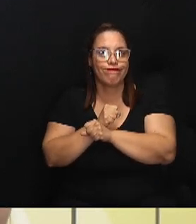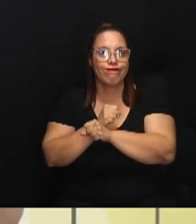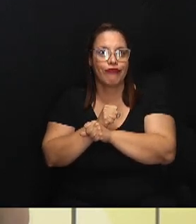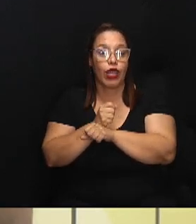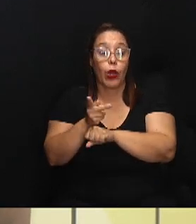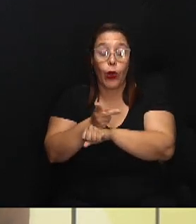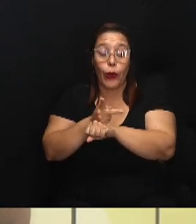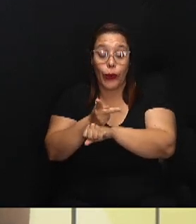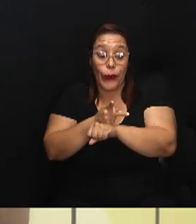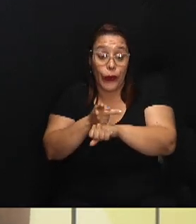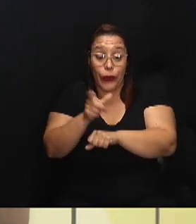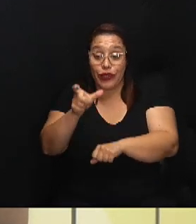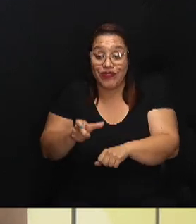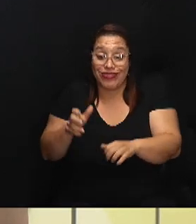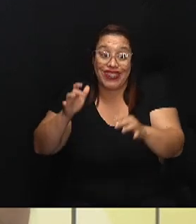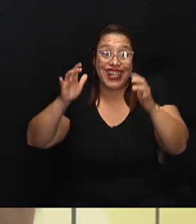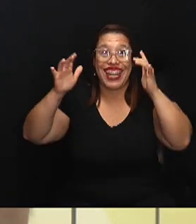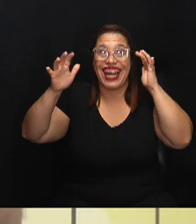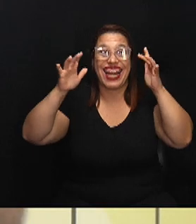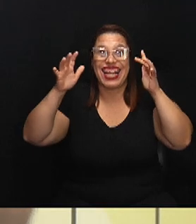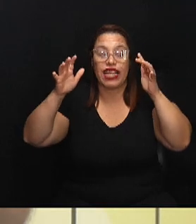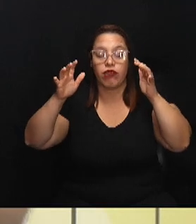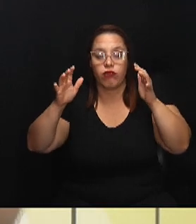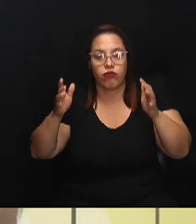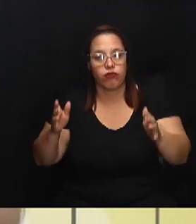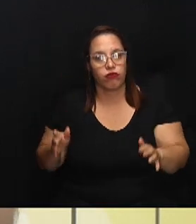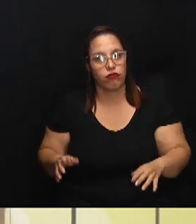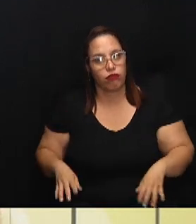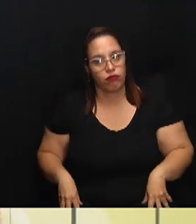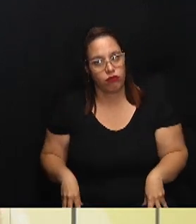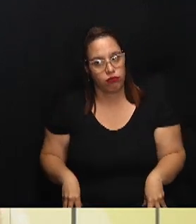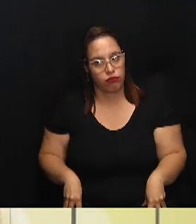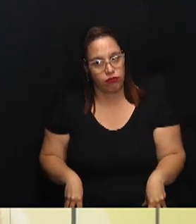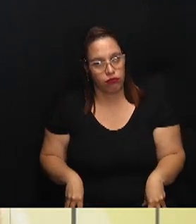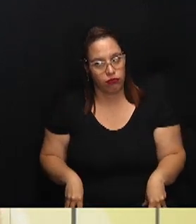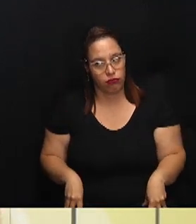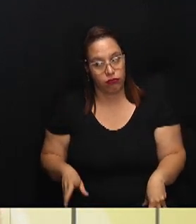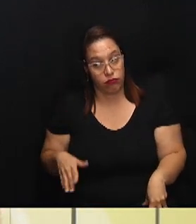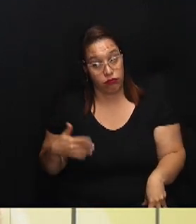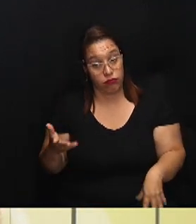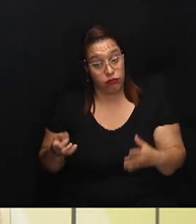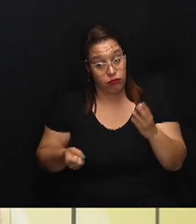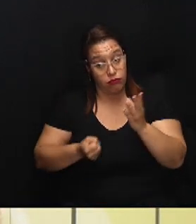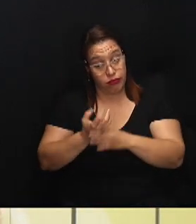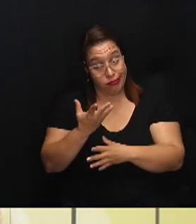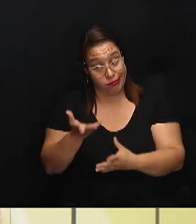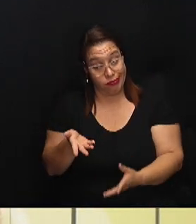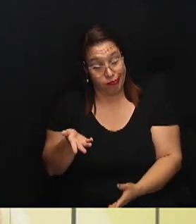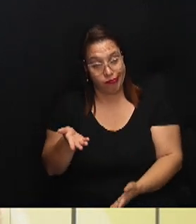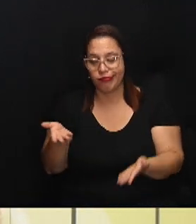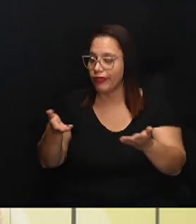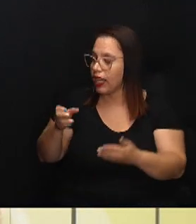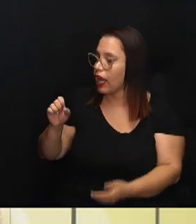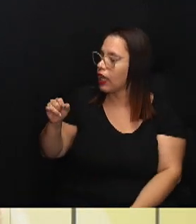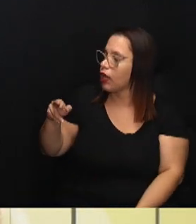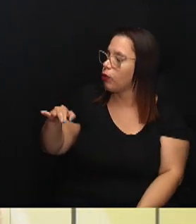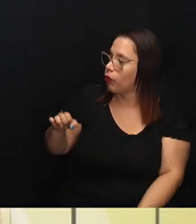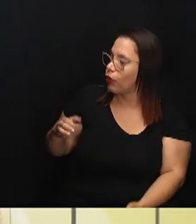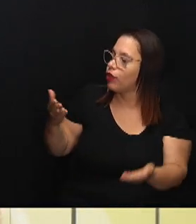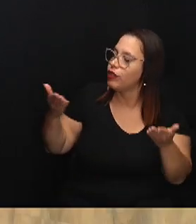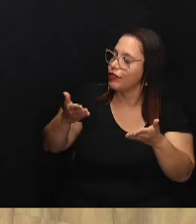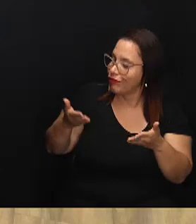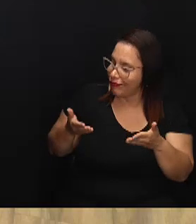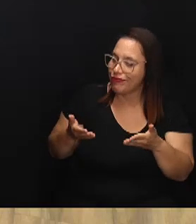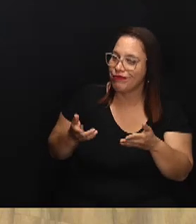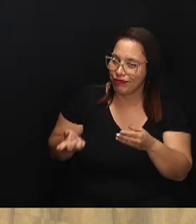busca por alguma coisa ilusória, né? Que realmente uma hora ou outra vai ser descoberta, né? Agora sim, Simone, agora a